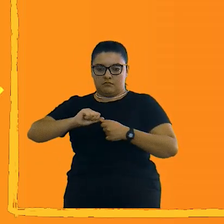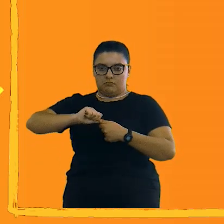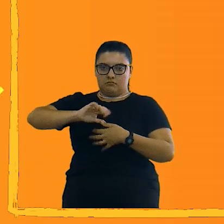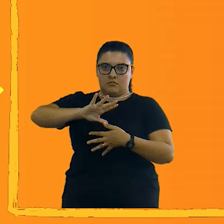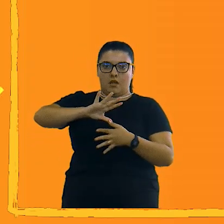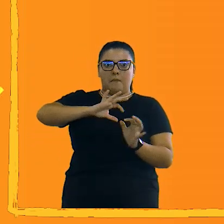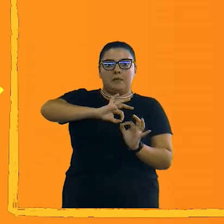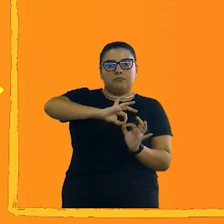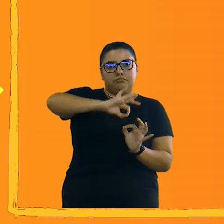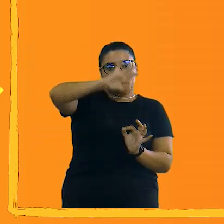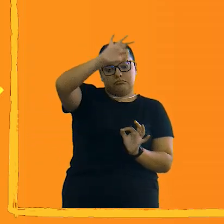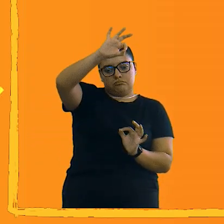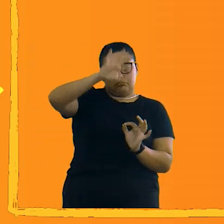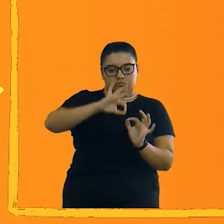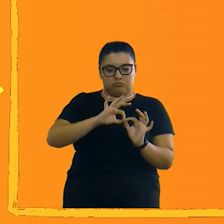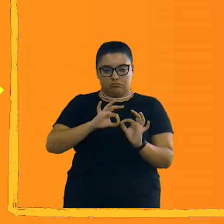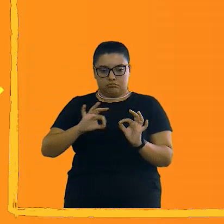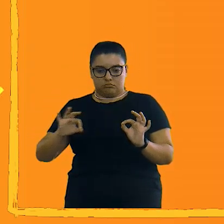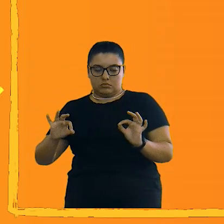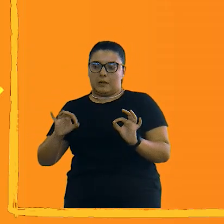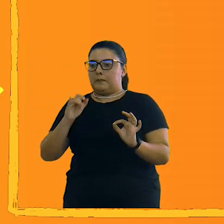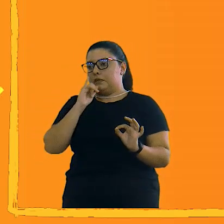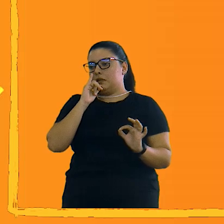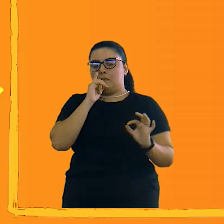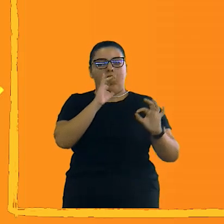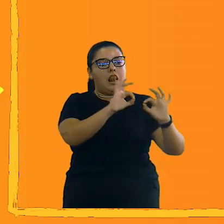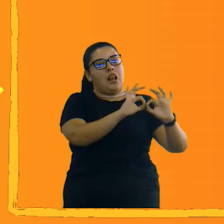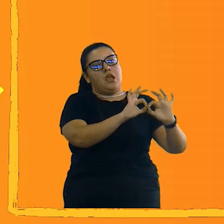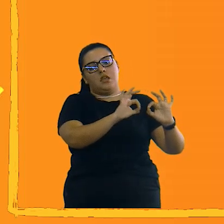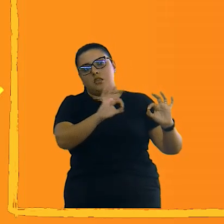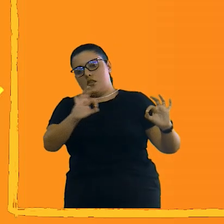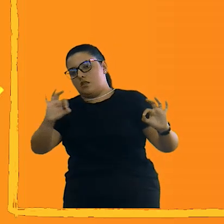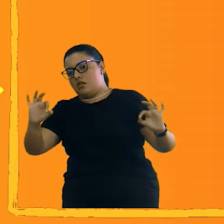comprimento comprimento de uma linha